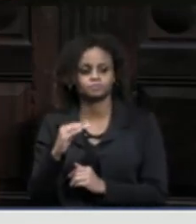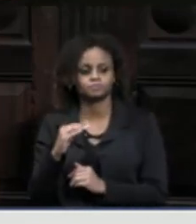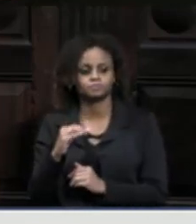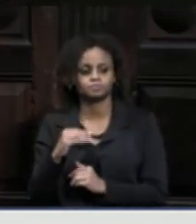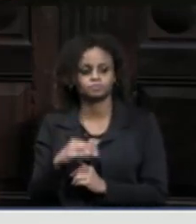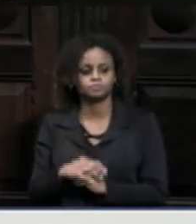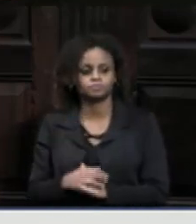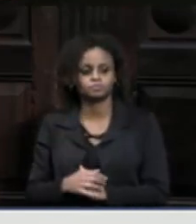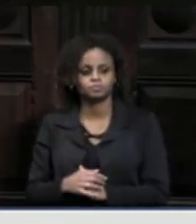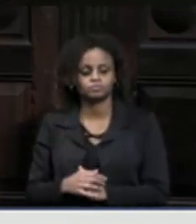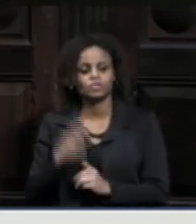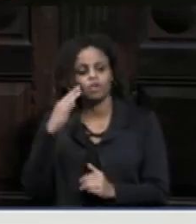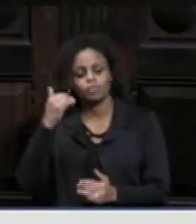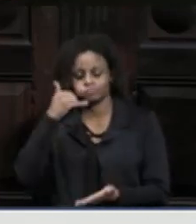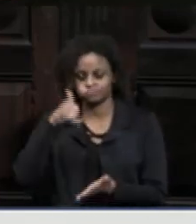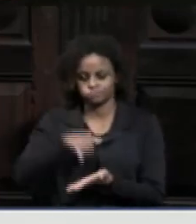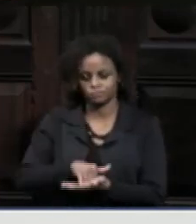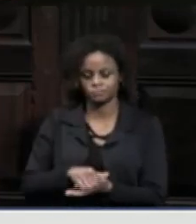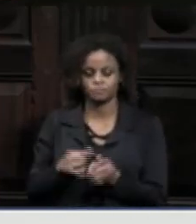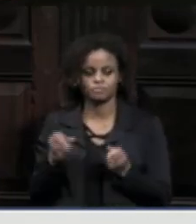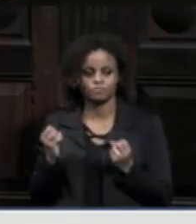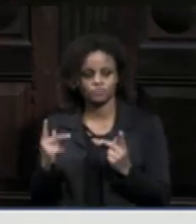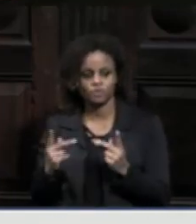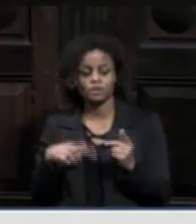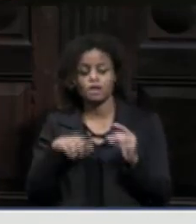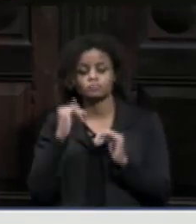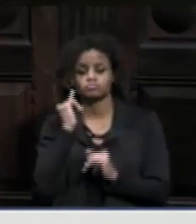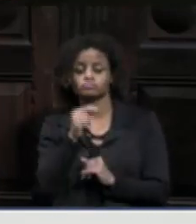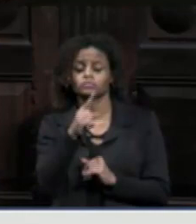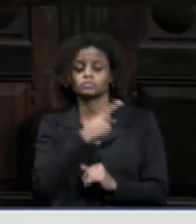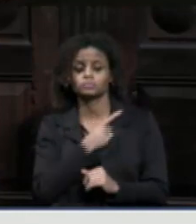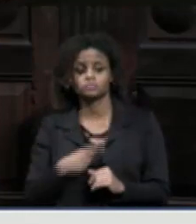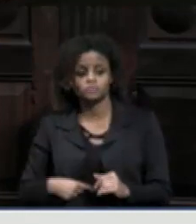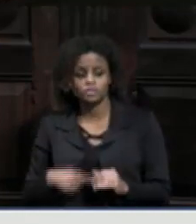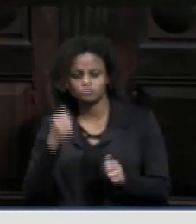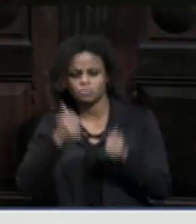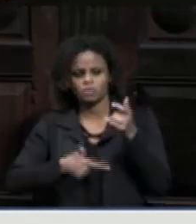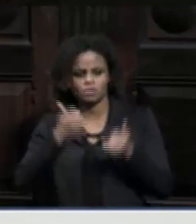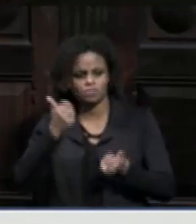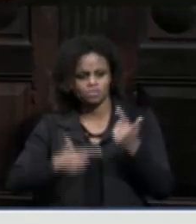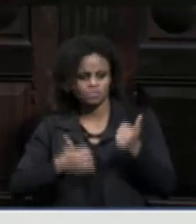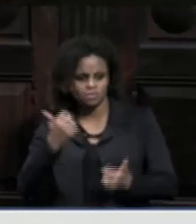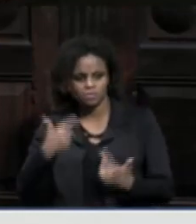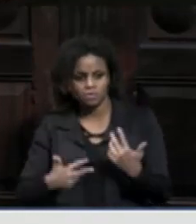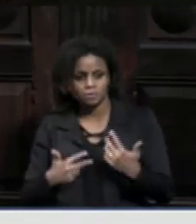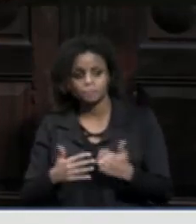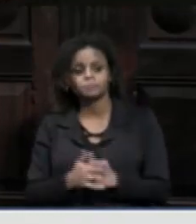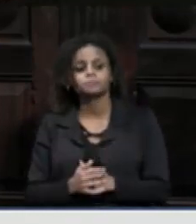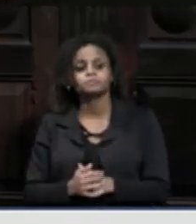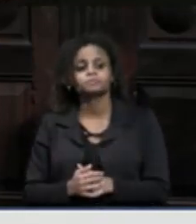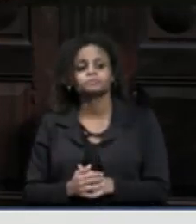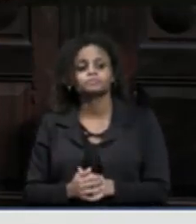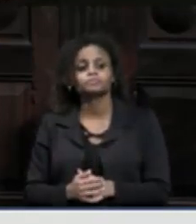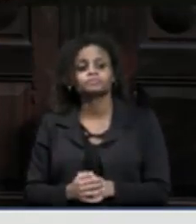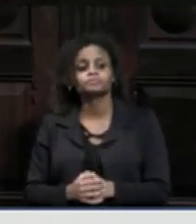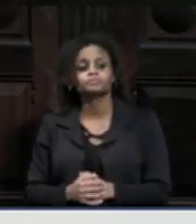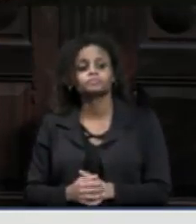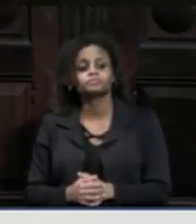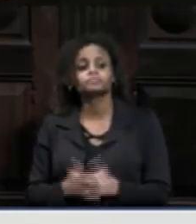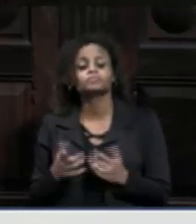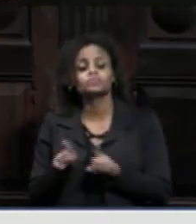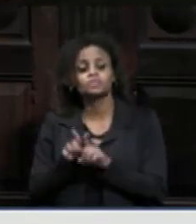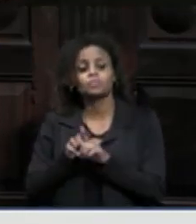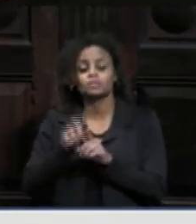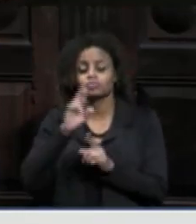conversa. Desliguei o telefone, falei com Vossa Excelência, que tinha conversado com ele, a gente manteria a pauta, e falei com as lideranças